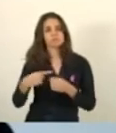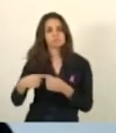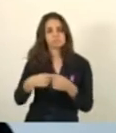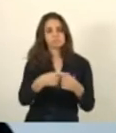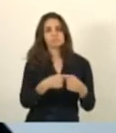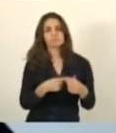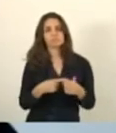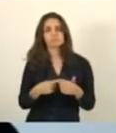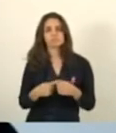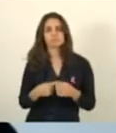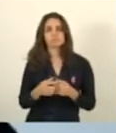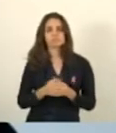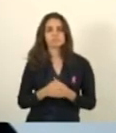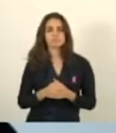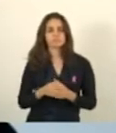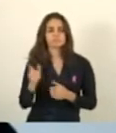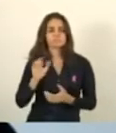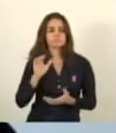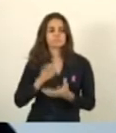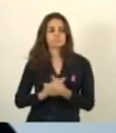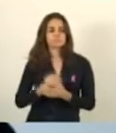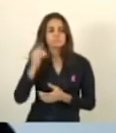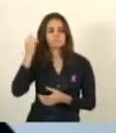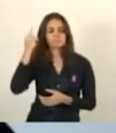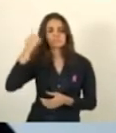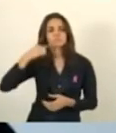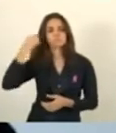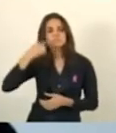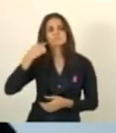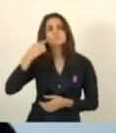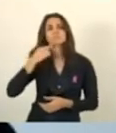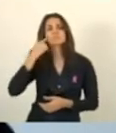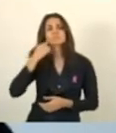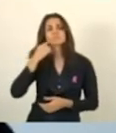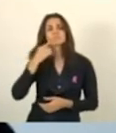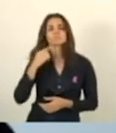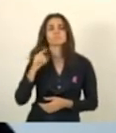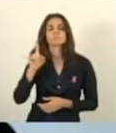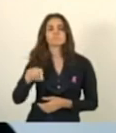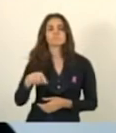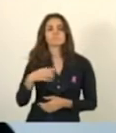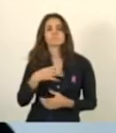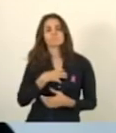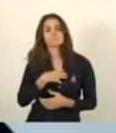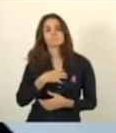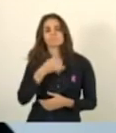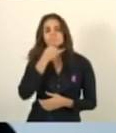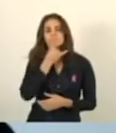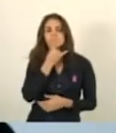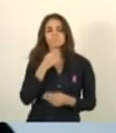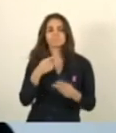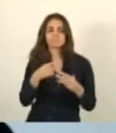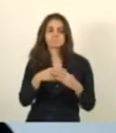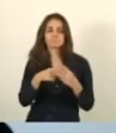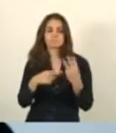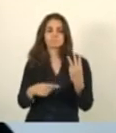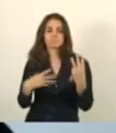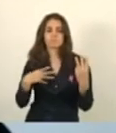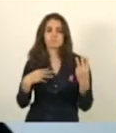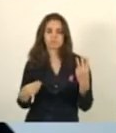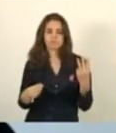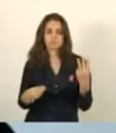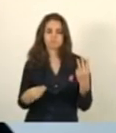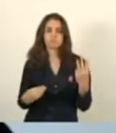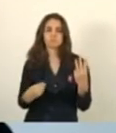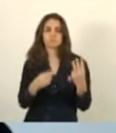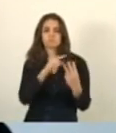veio candidato. Ele era casado com a advogada Yasmin Felício Ramos e deixou três filhas, a Estela